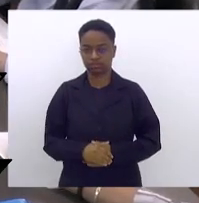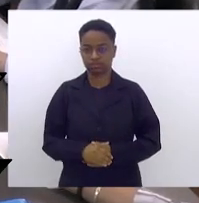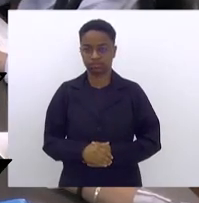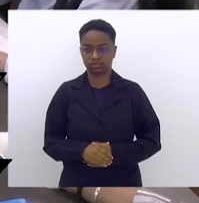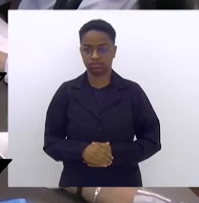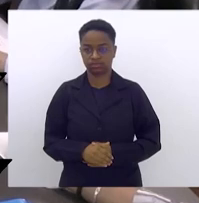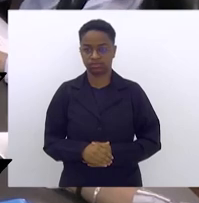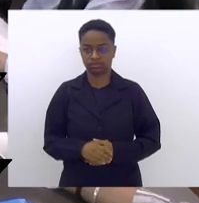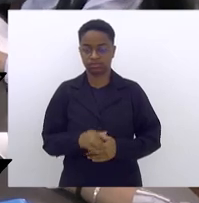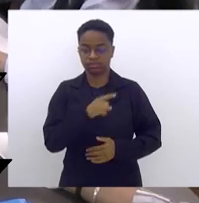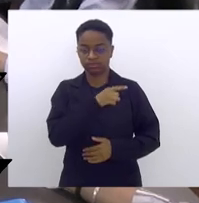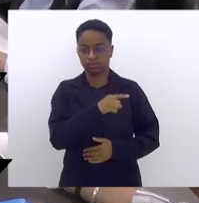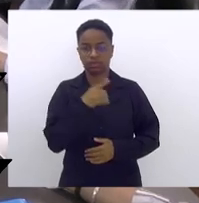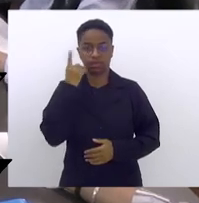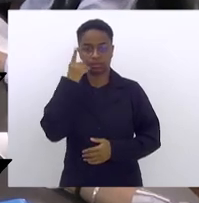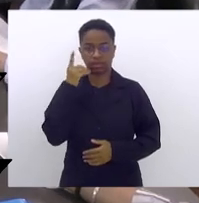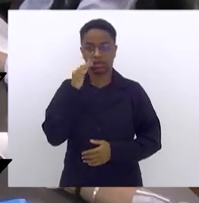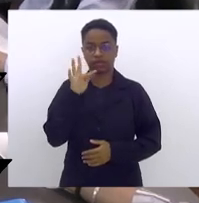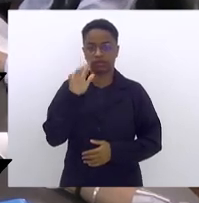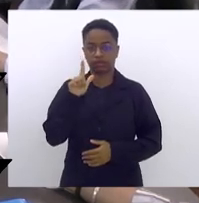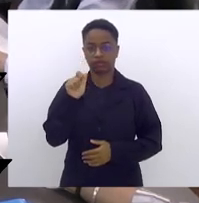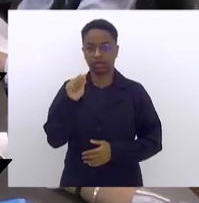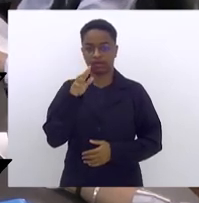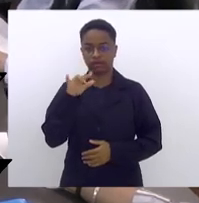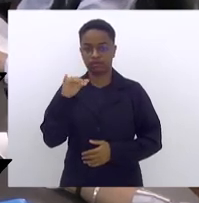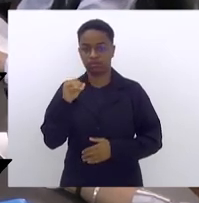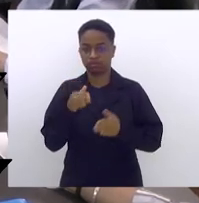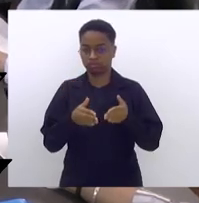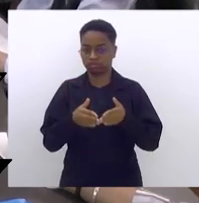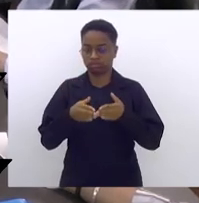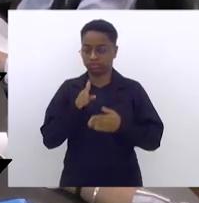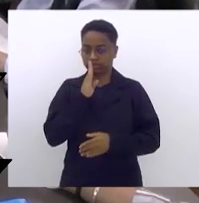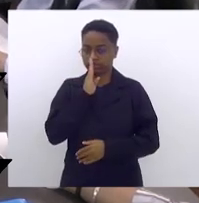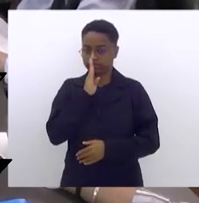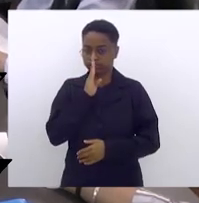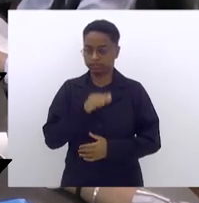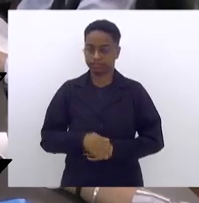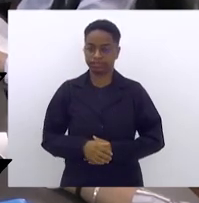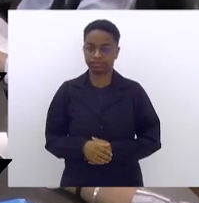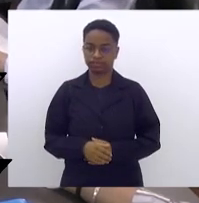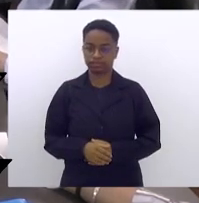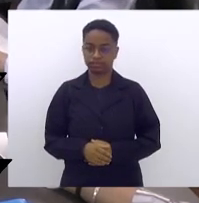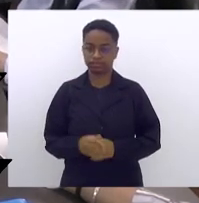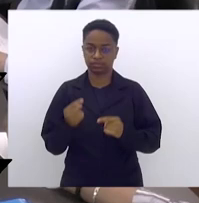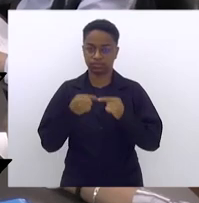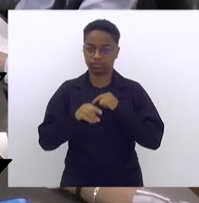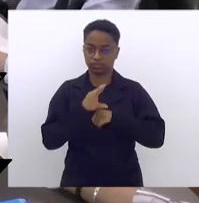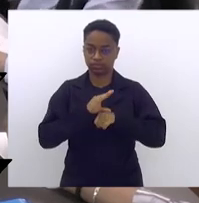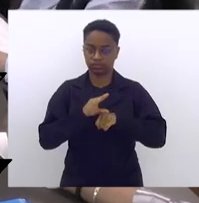com a abstenção do deputado Flávio Serafini, o projeto é inconstitucional.